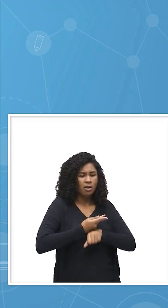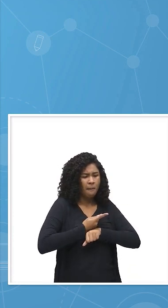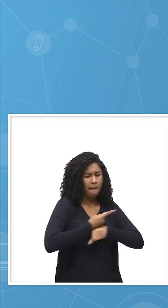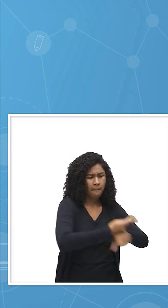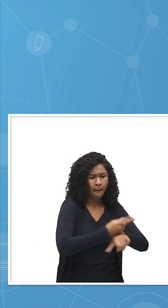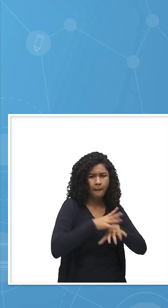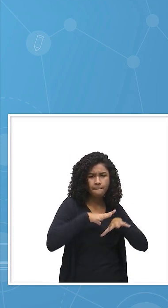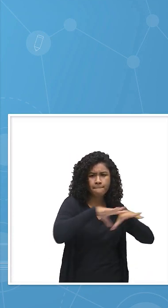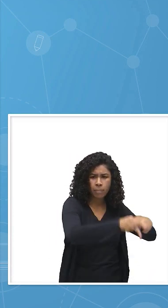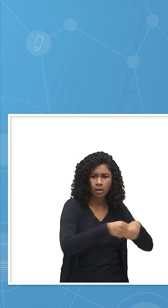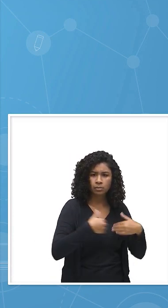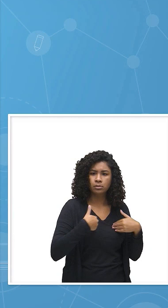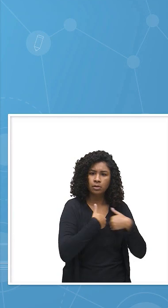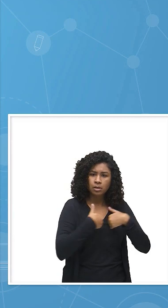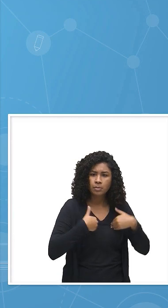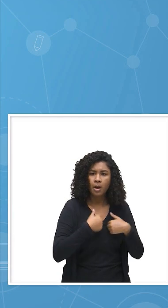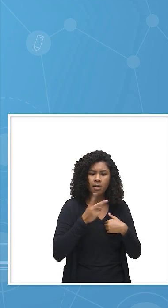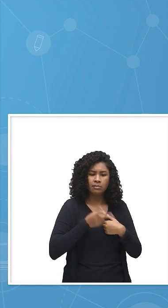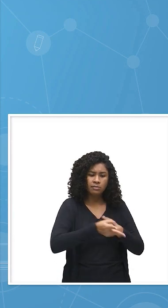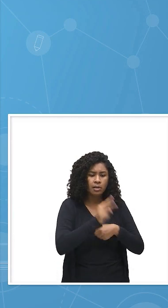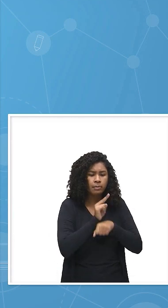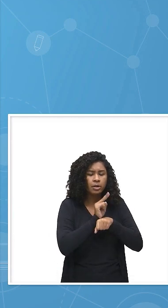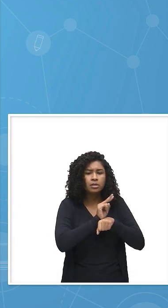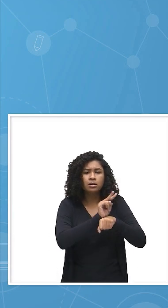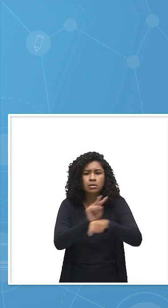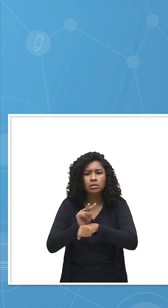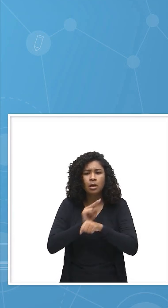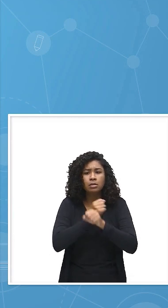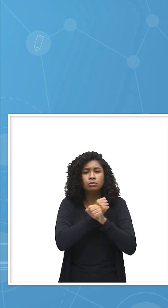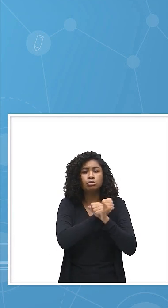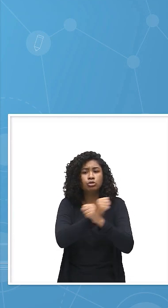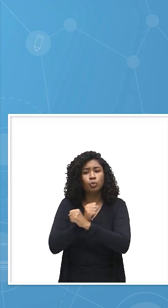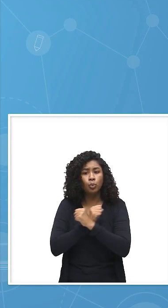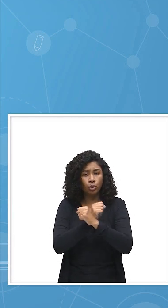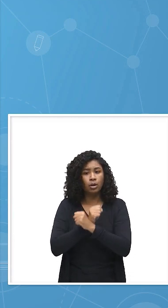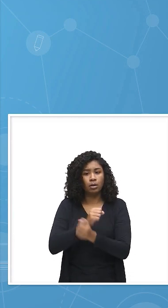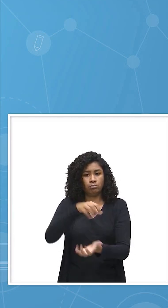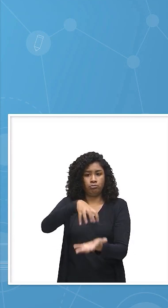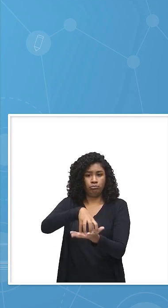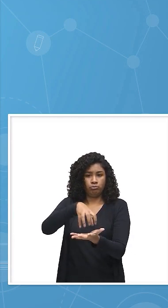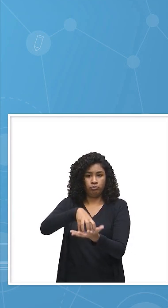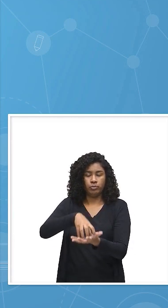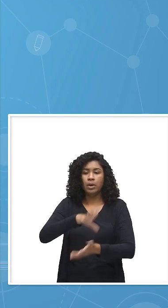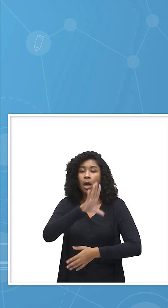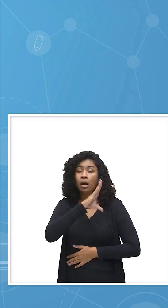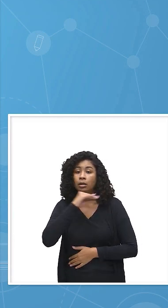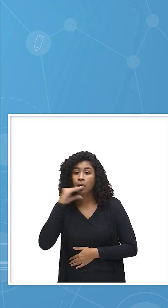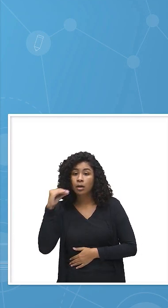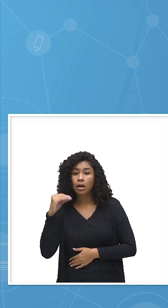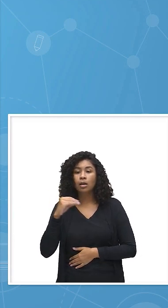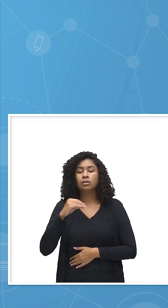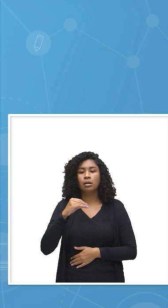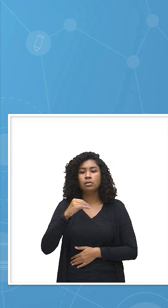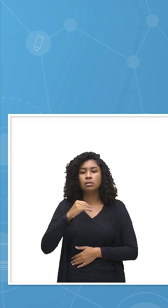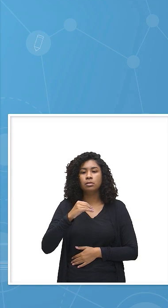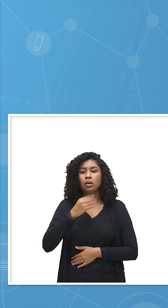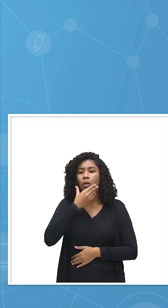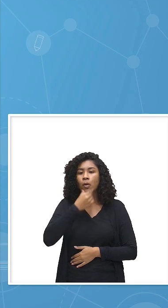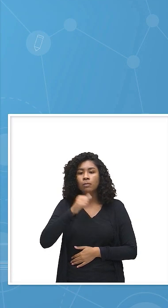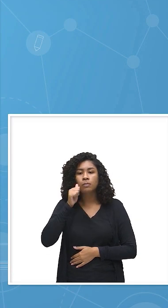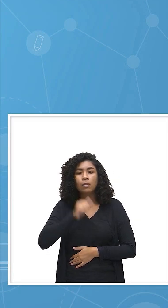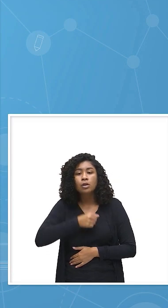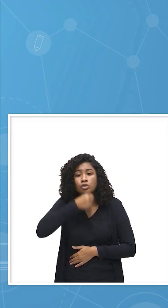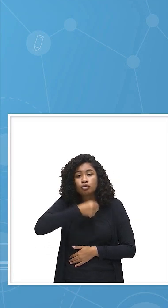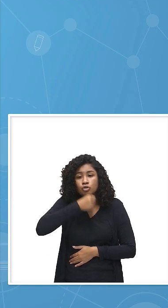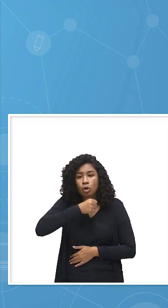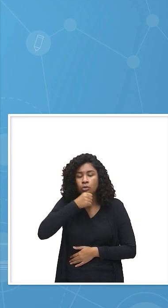segurança dos grupos, né? Crianças e idosos não vão trabalhar, certo? Então